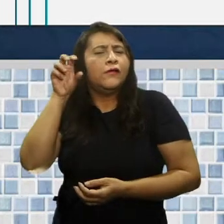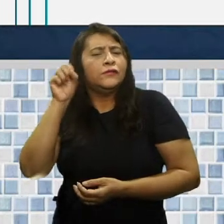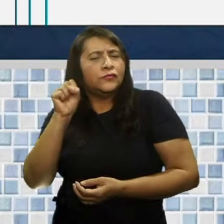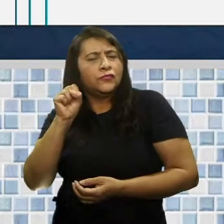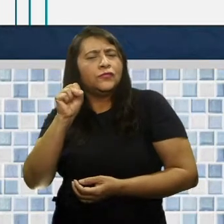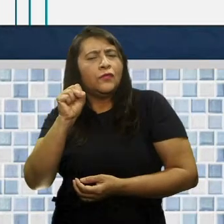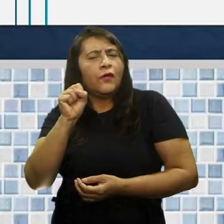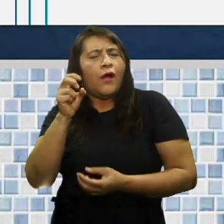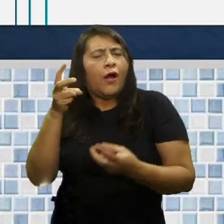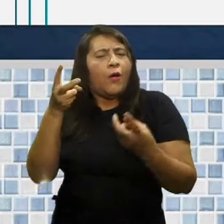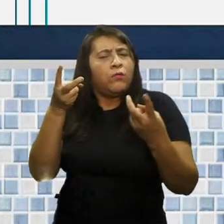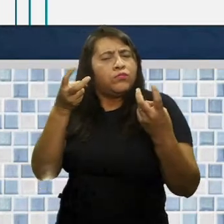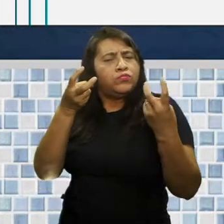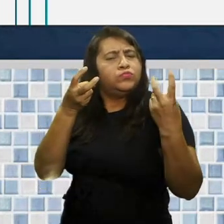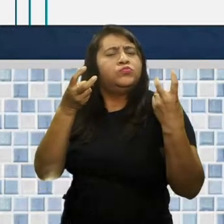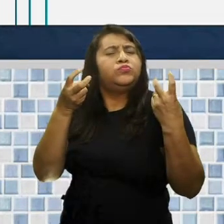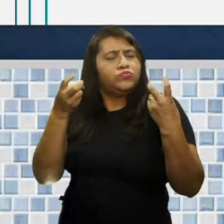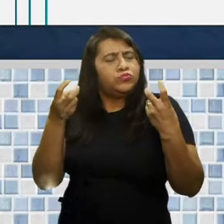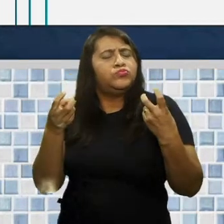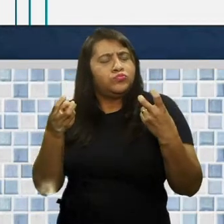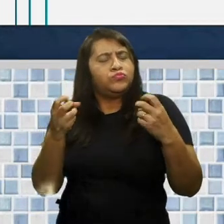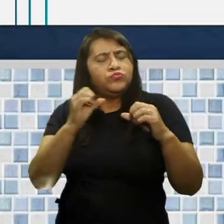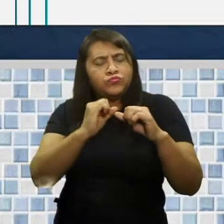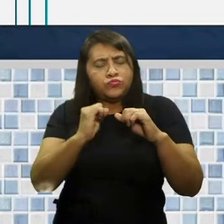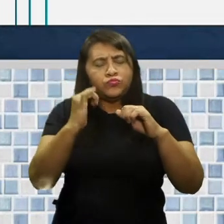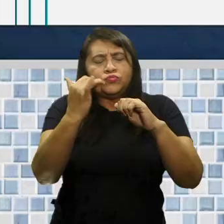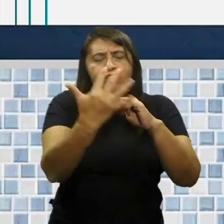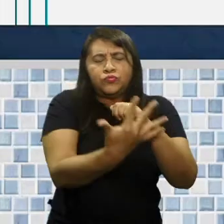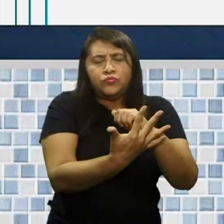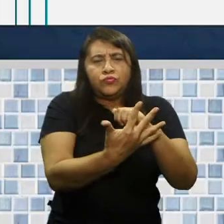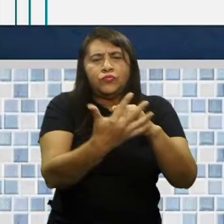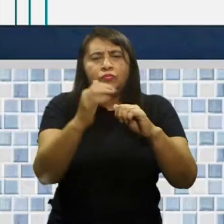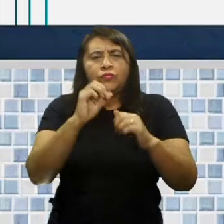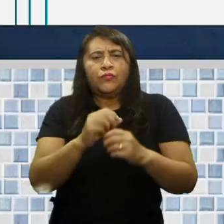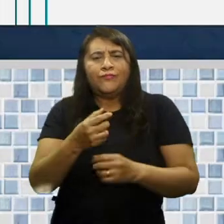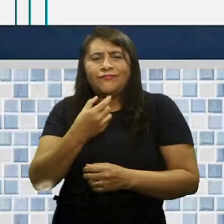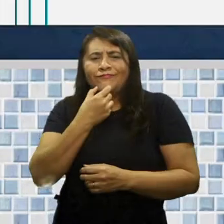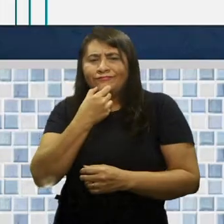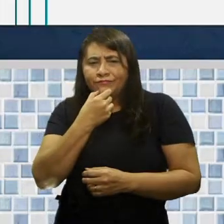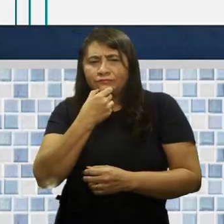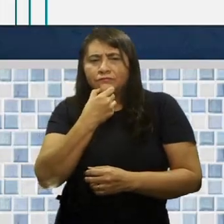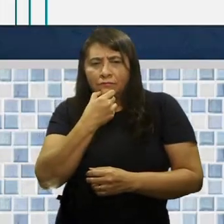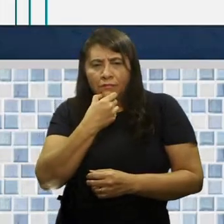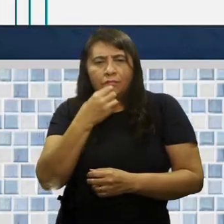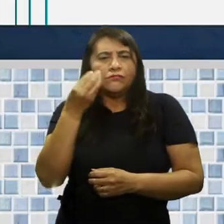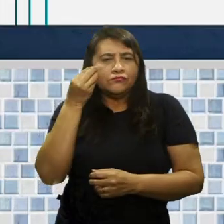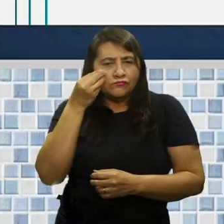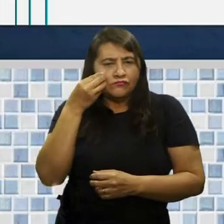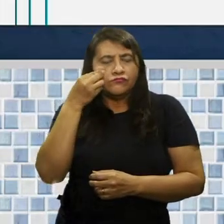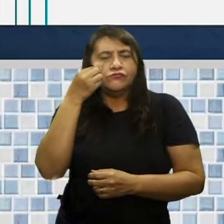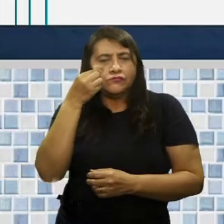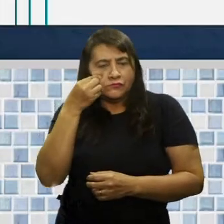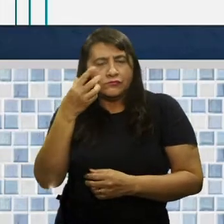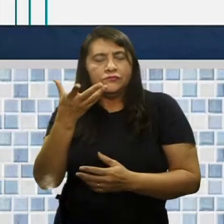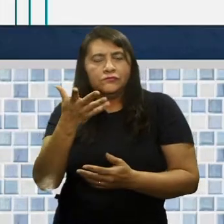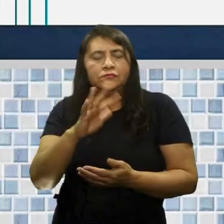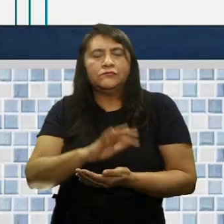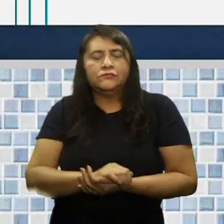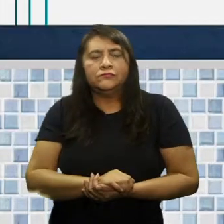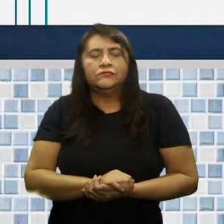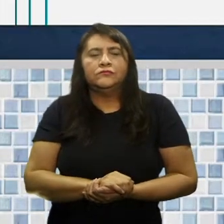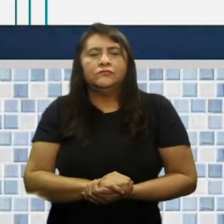provavelmente você já percebeu que nesse momento de pandemia, a língua inglesa voltou a frequentar o nosso cotidiano.